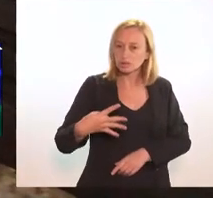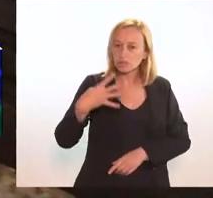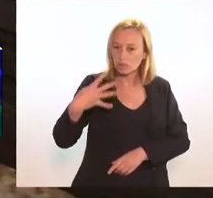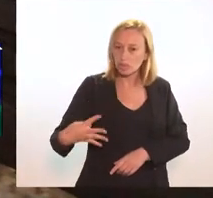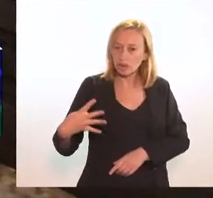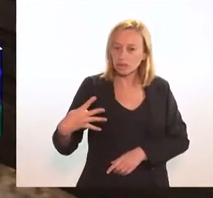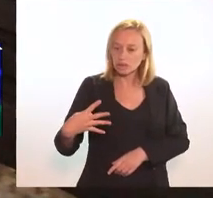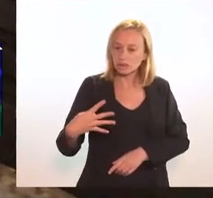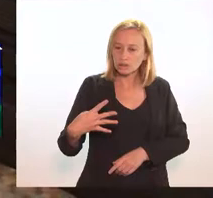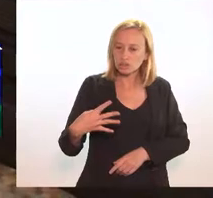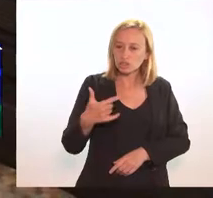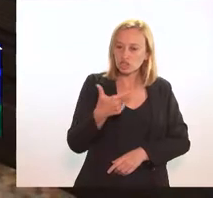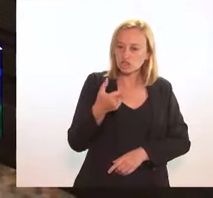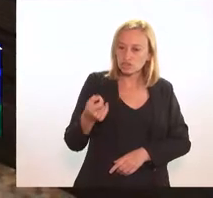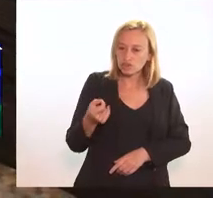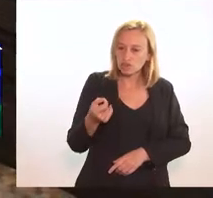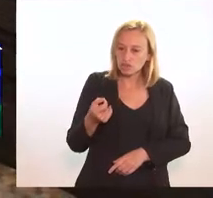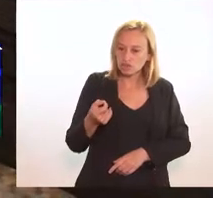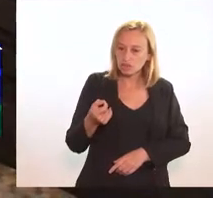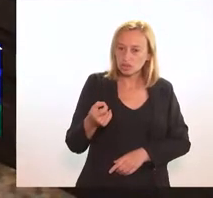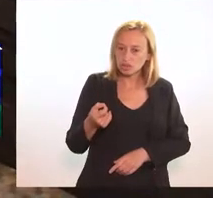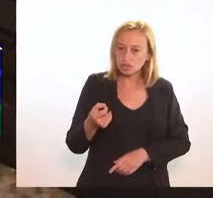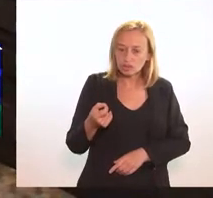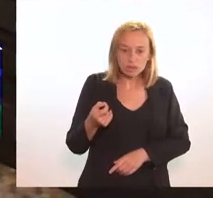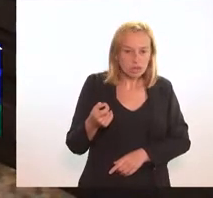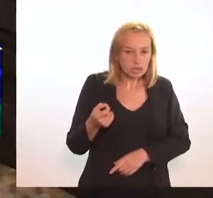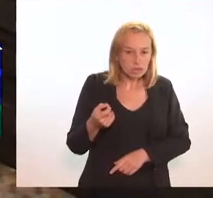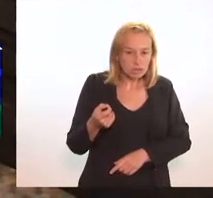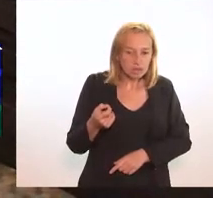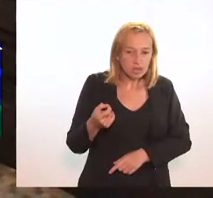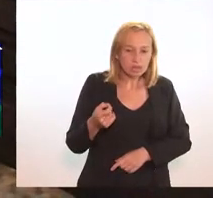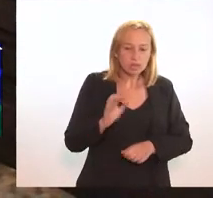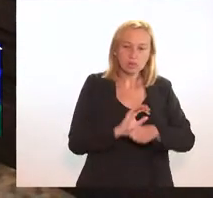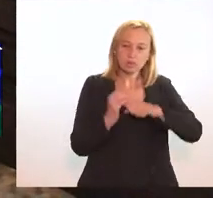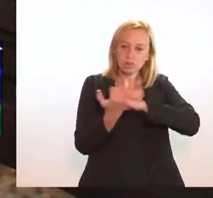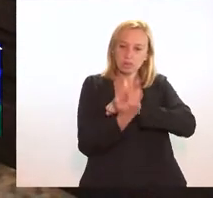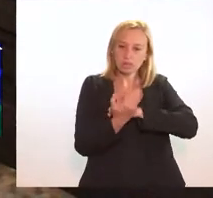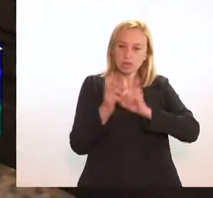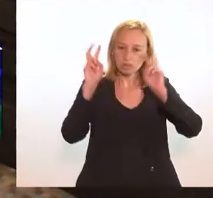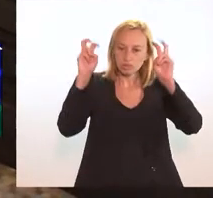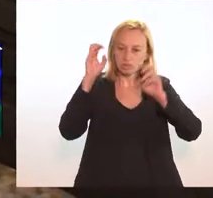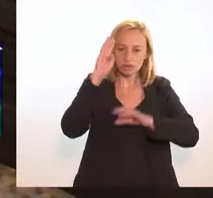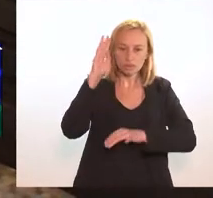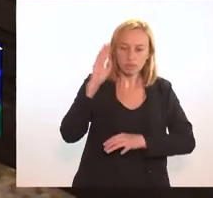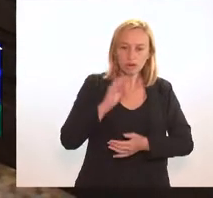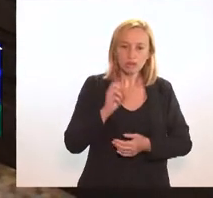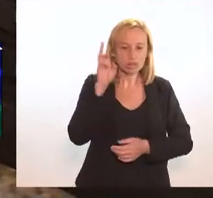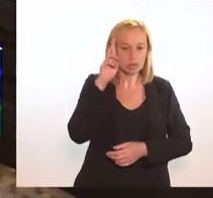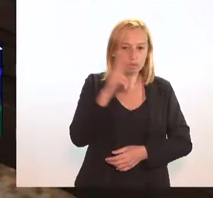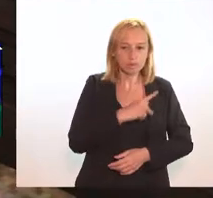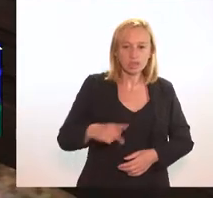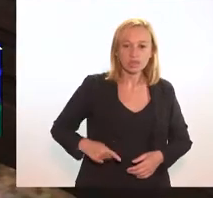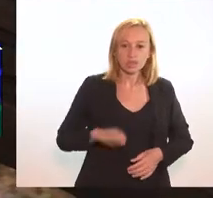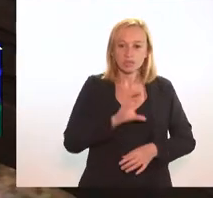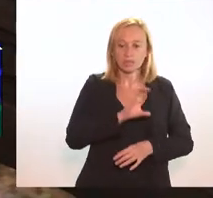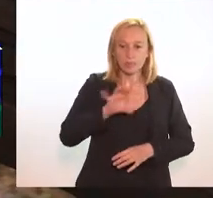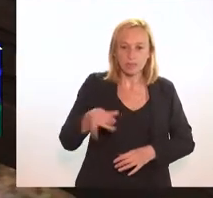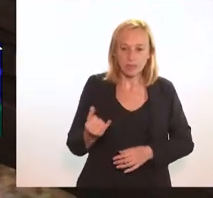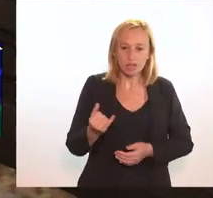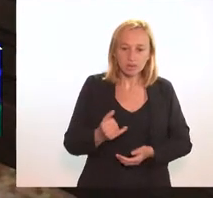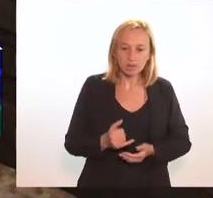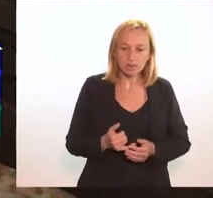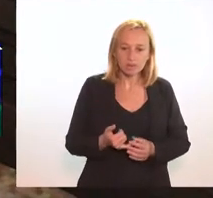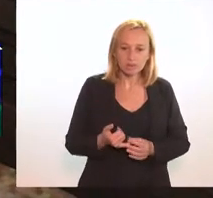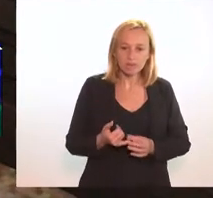2444 de 20, que cria o dossiê COVID-19. Senhor presidente, a CCJ...